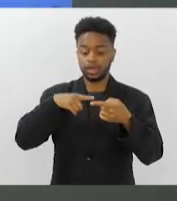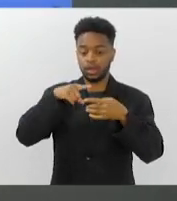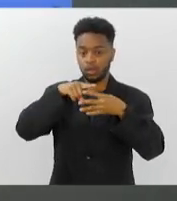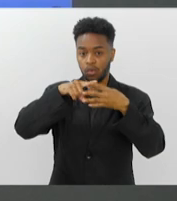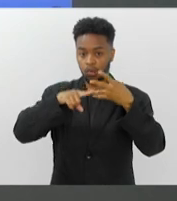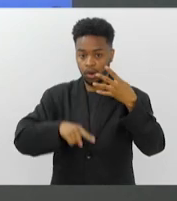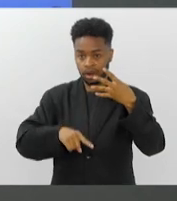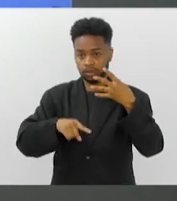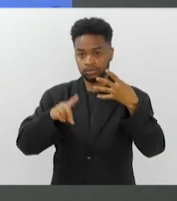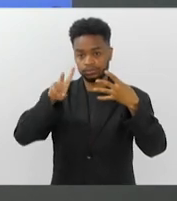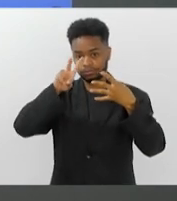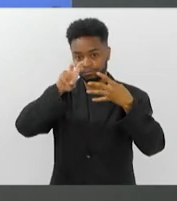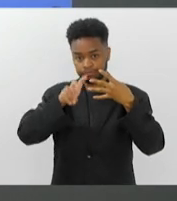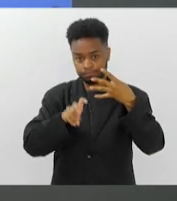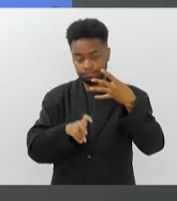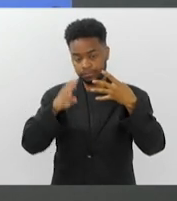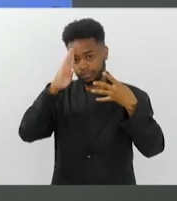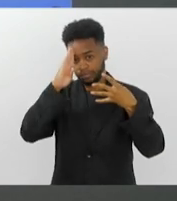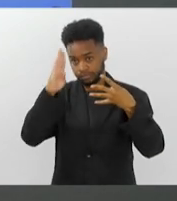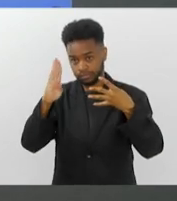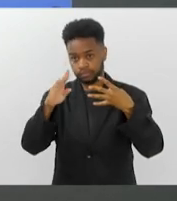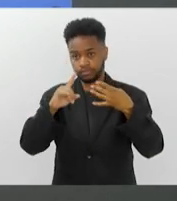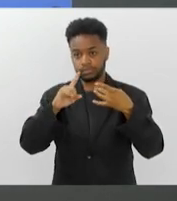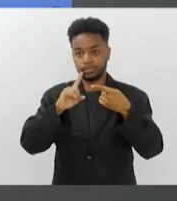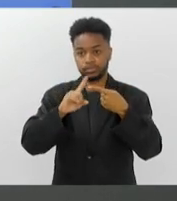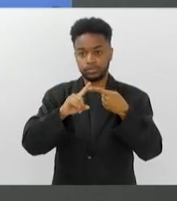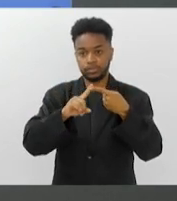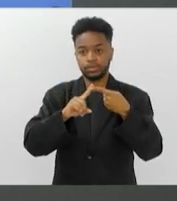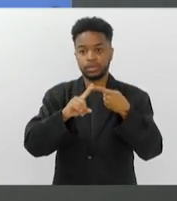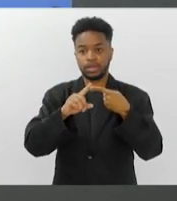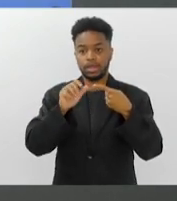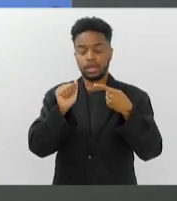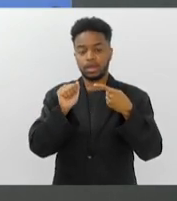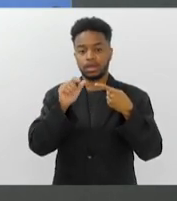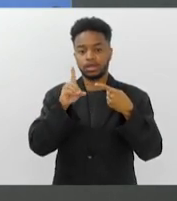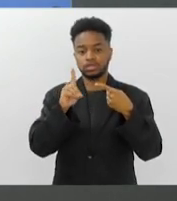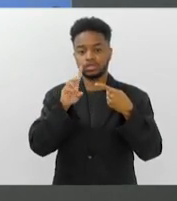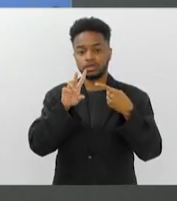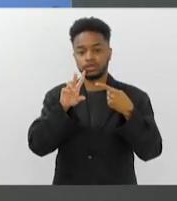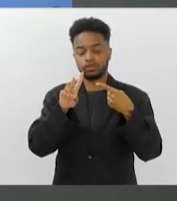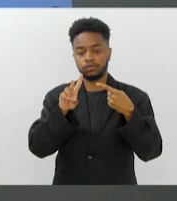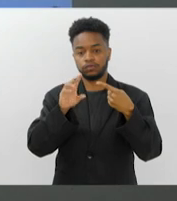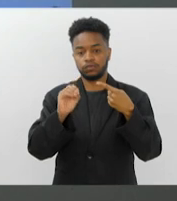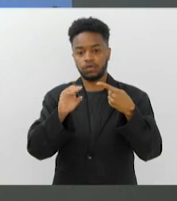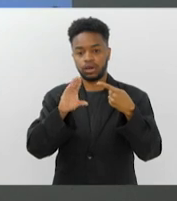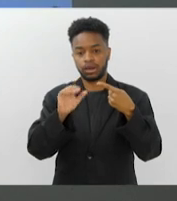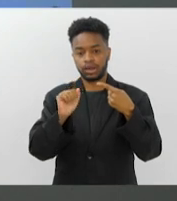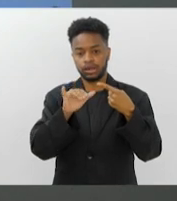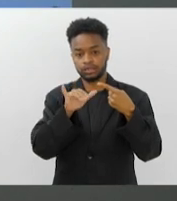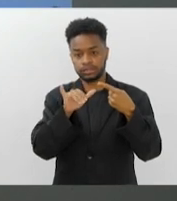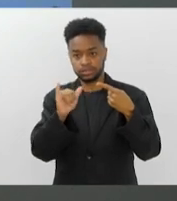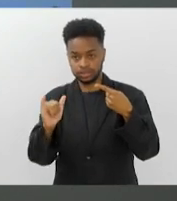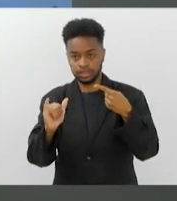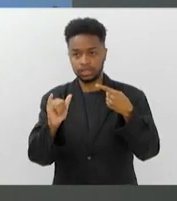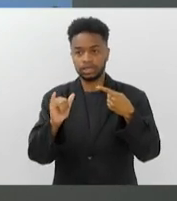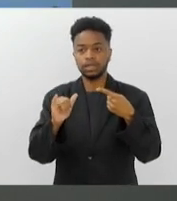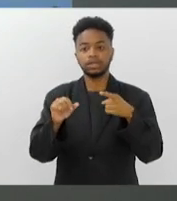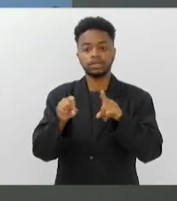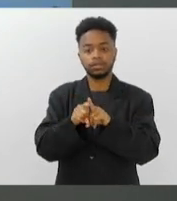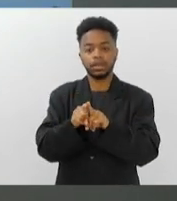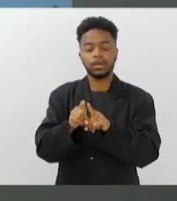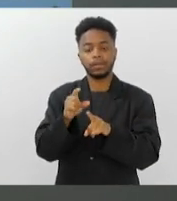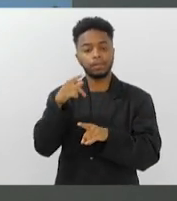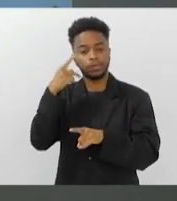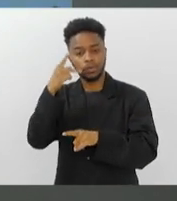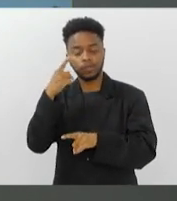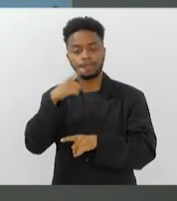eixos que é o advocacy e a incidência política Então a gente tem aí mais de 200 ações que aconteceram ao longo desse projeto que foram apoiadas que